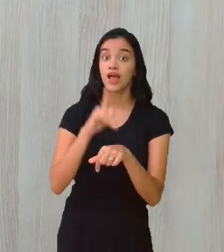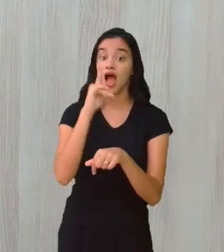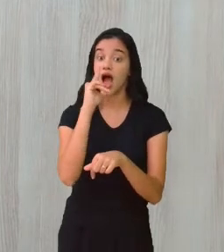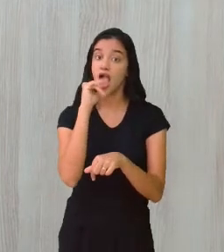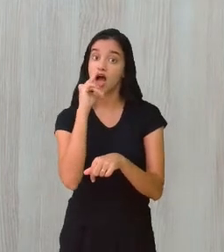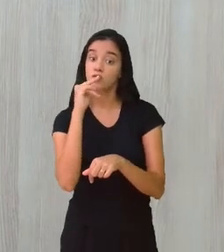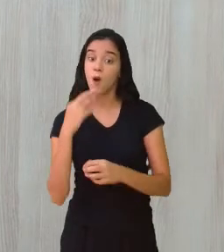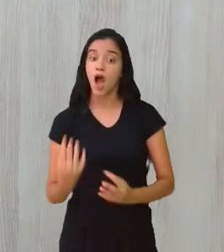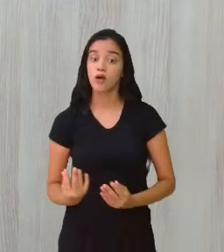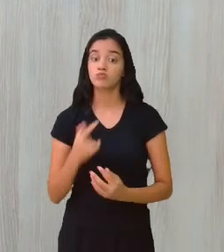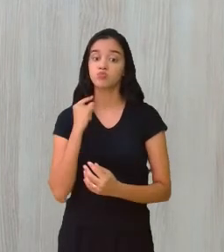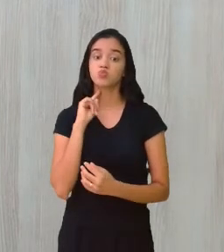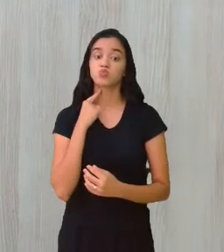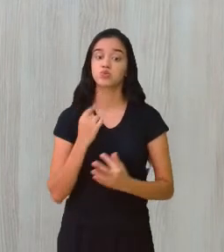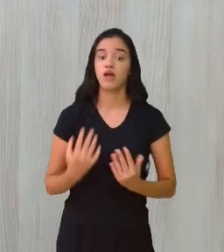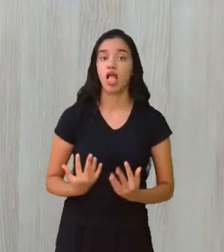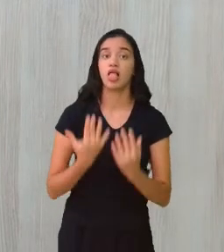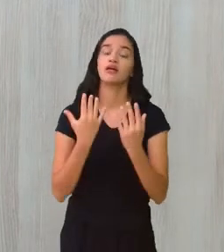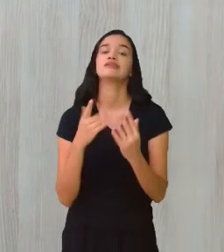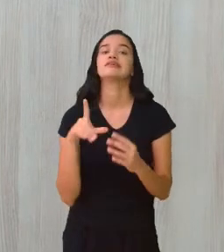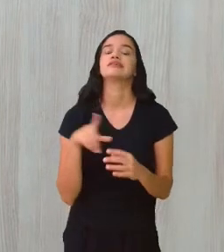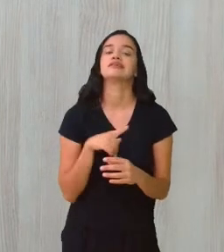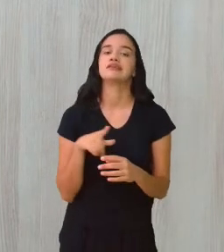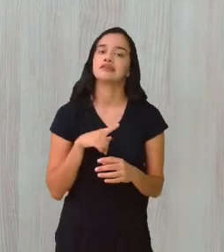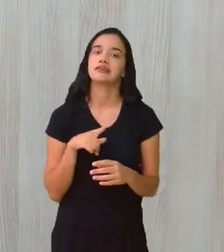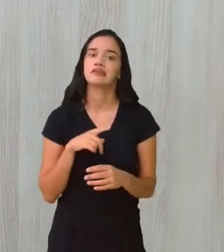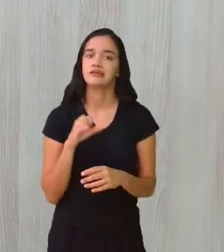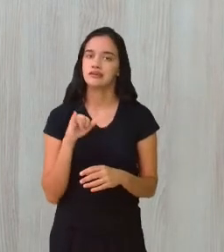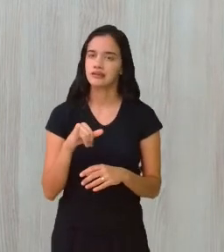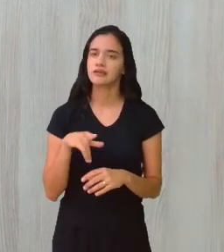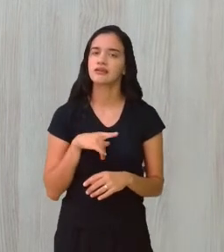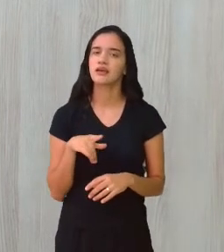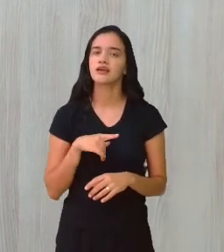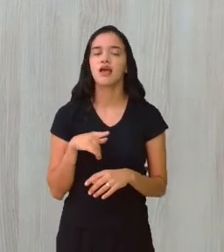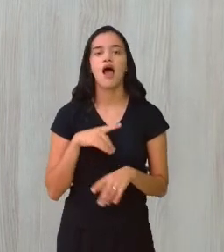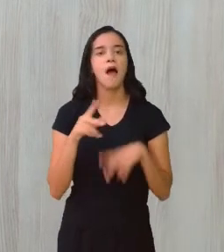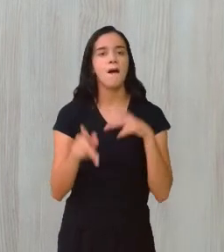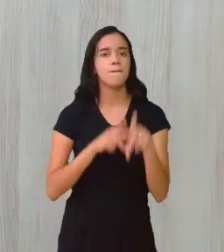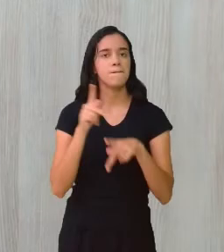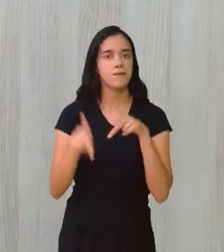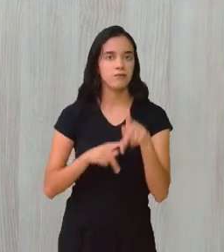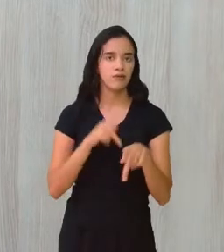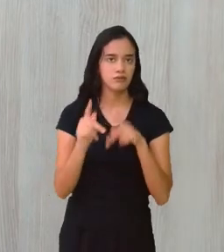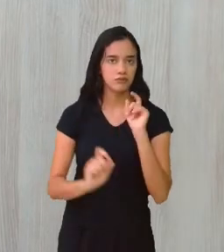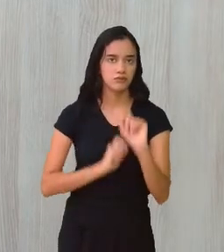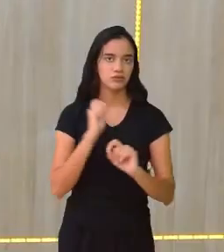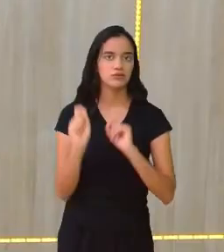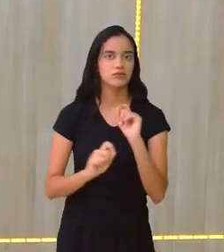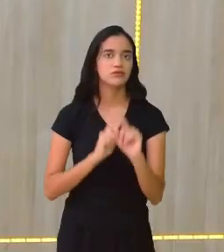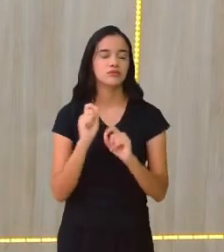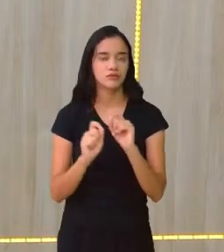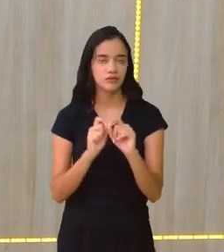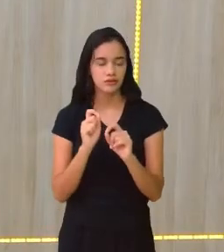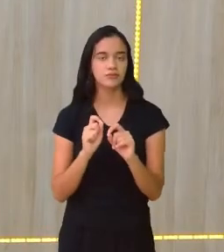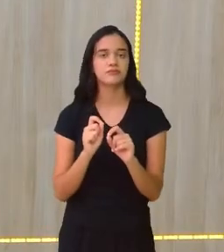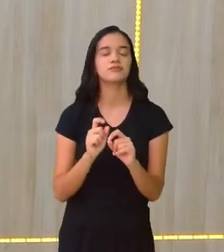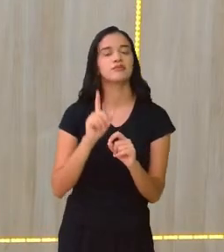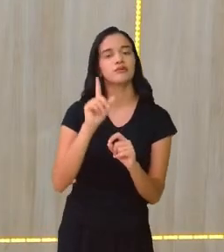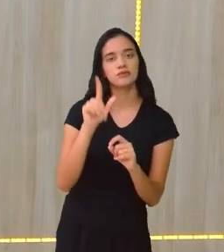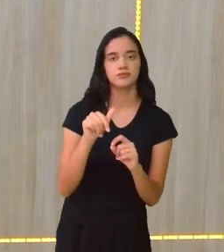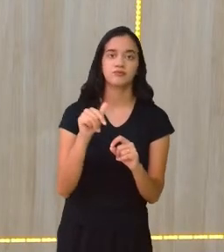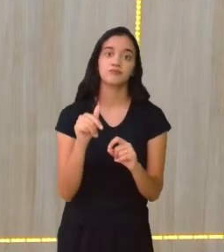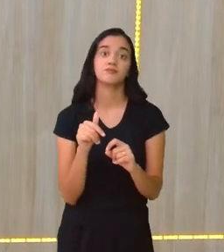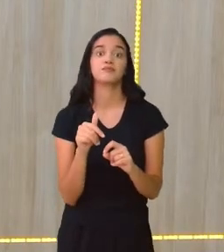Então, se a gente tem água contaminada para todo lado, a população vai ficar super exposta a esse micro-organismo, né,